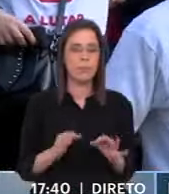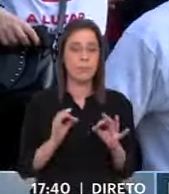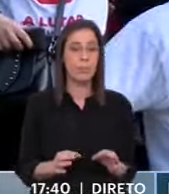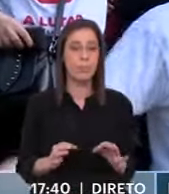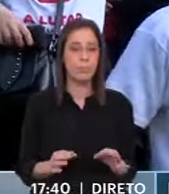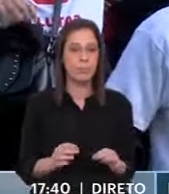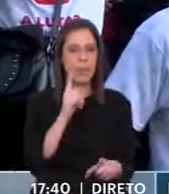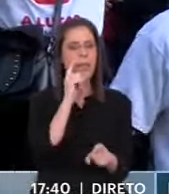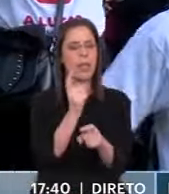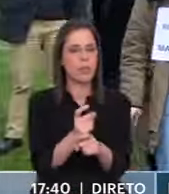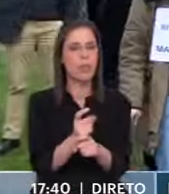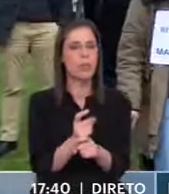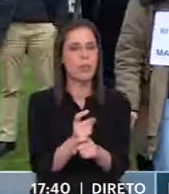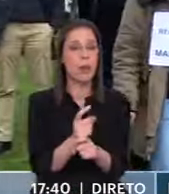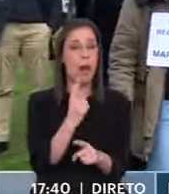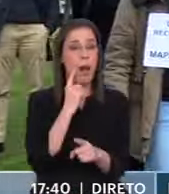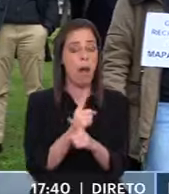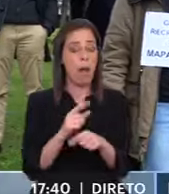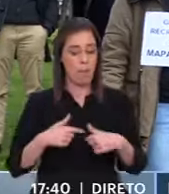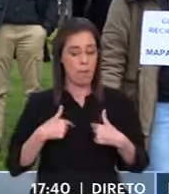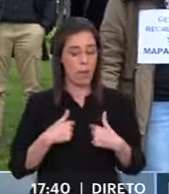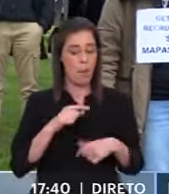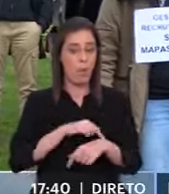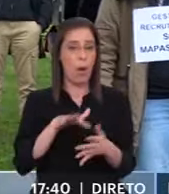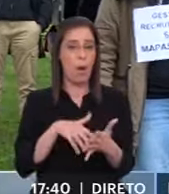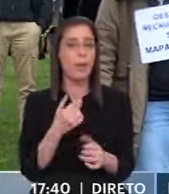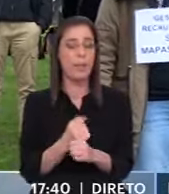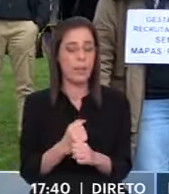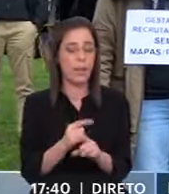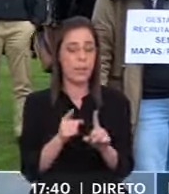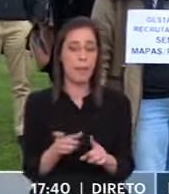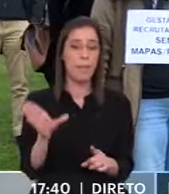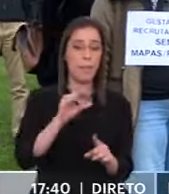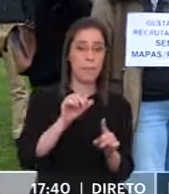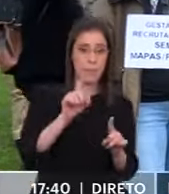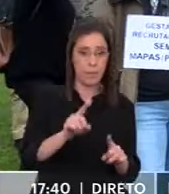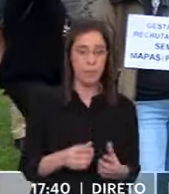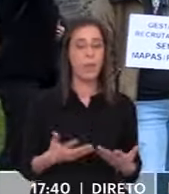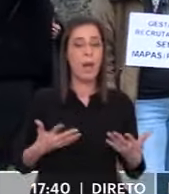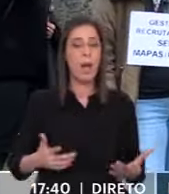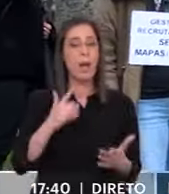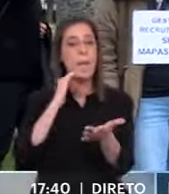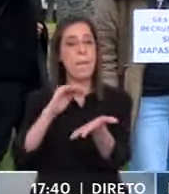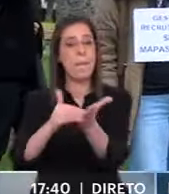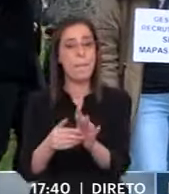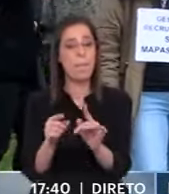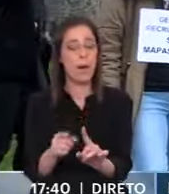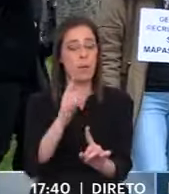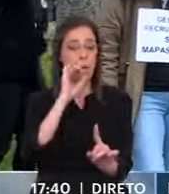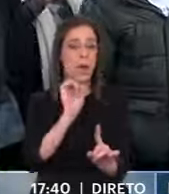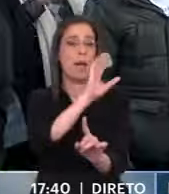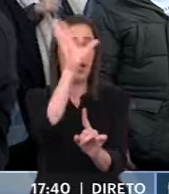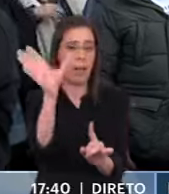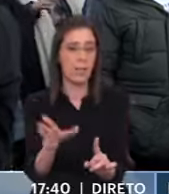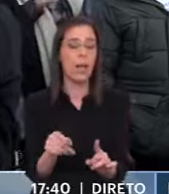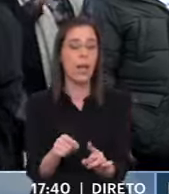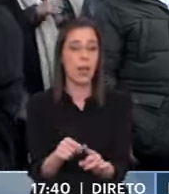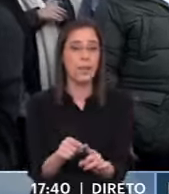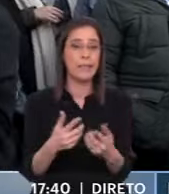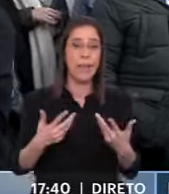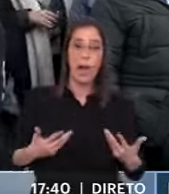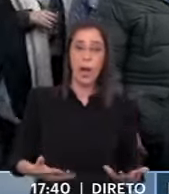extremamente exigente e para além daquilo que é o seu próprio horário de trabalho. Mas para além do mais, e agora indo às provas, evidentemente que